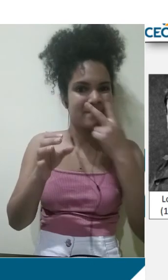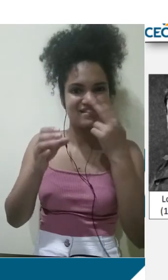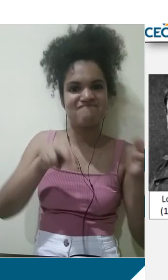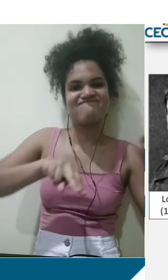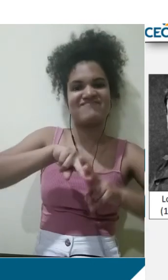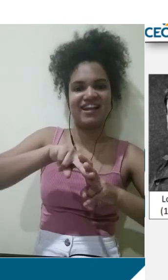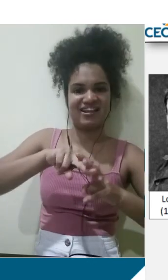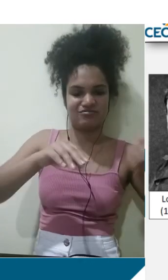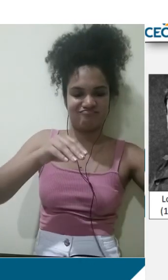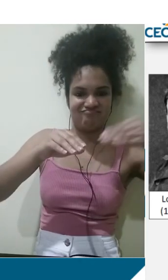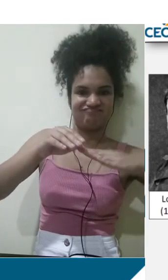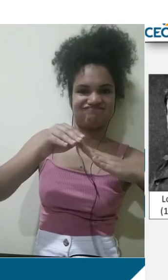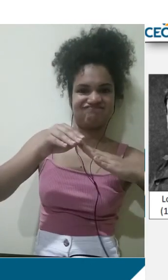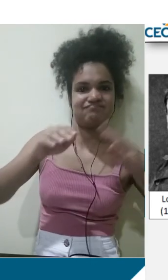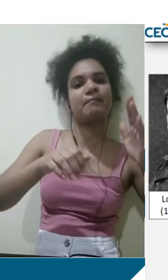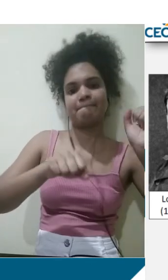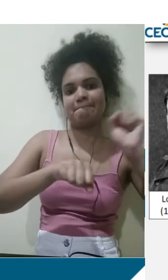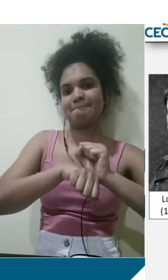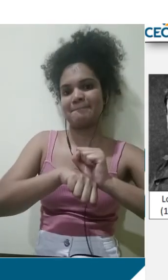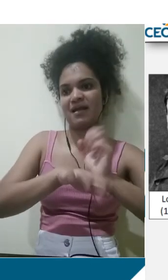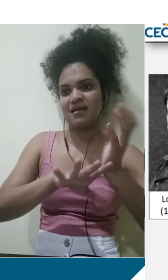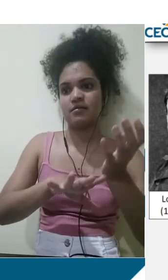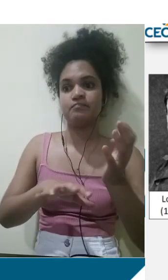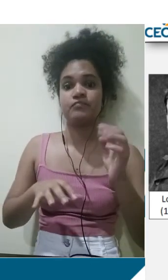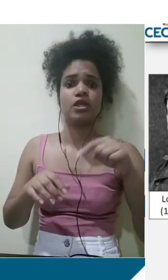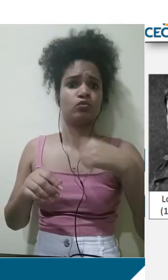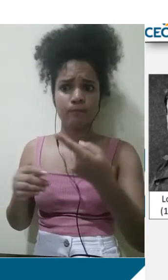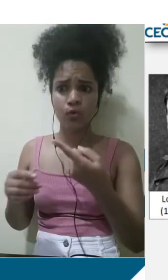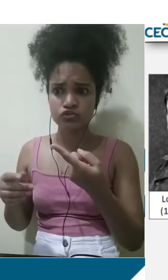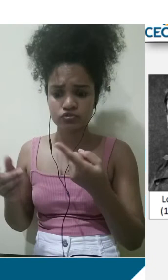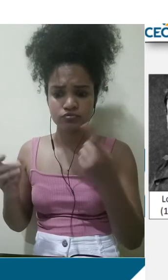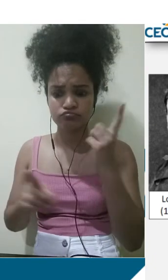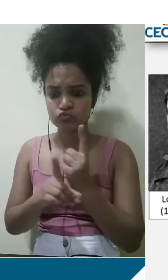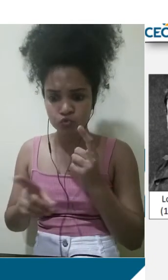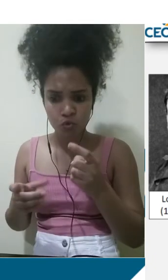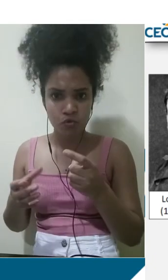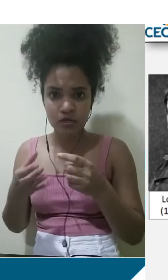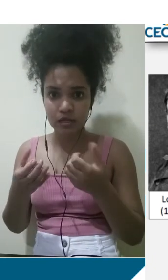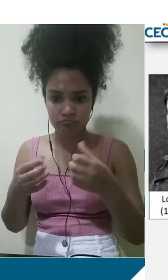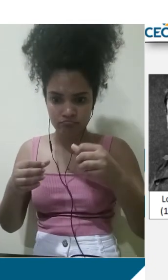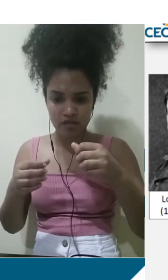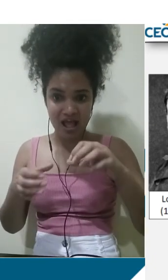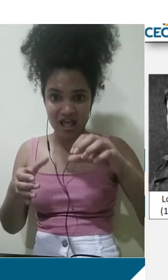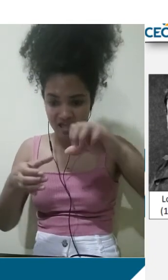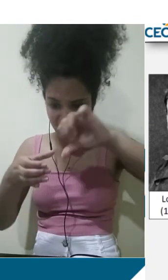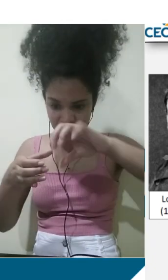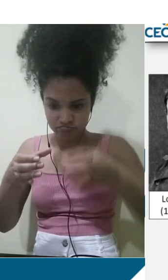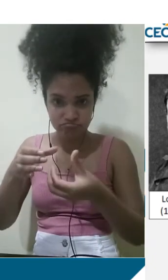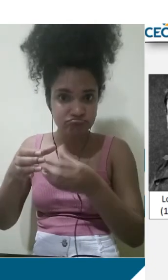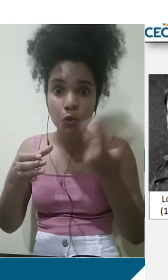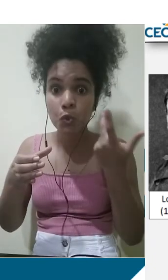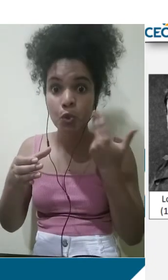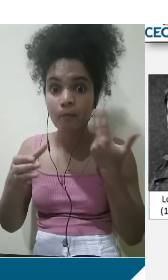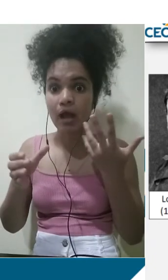cisne. Dias depois, o líquido não apresentava micro-organismos. Se os frascos tivessem um gargalo